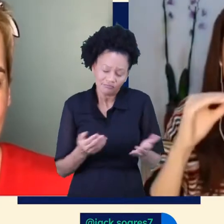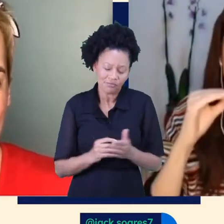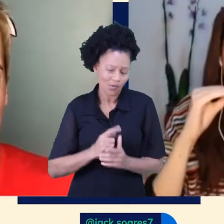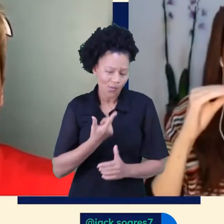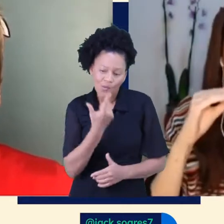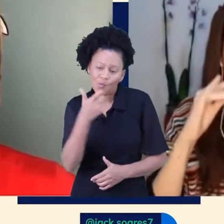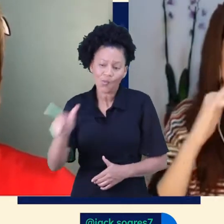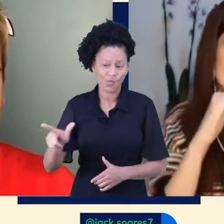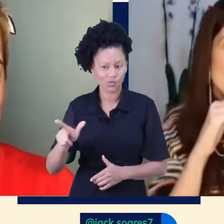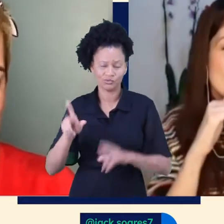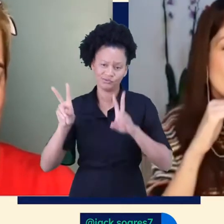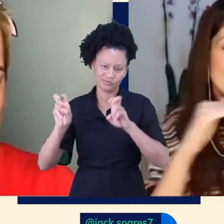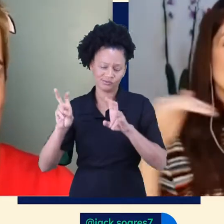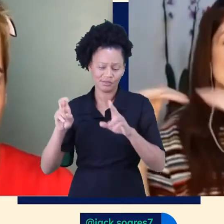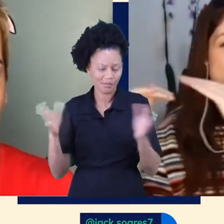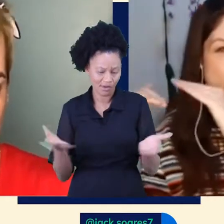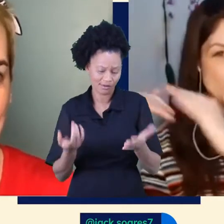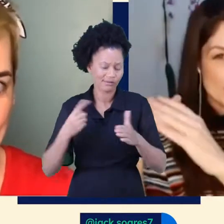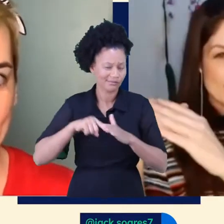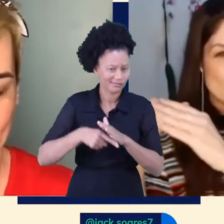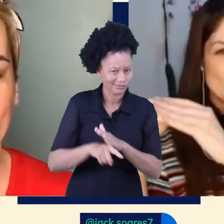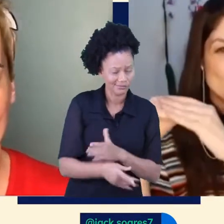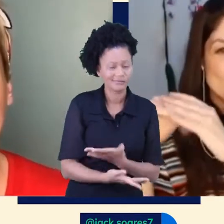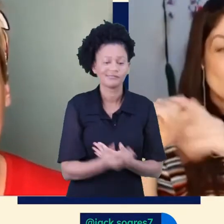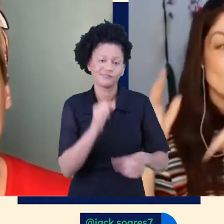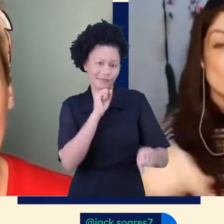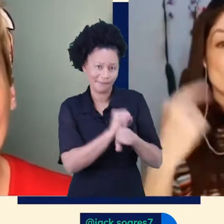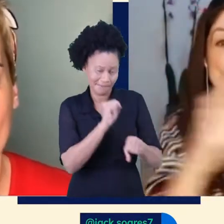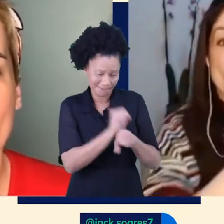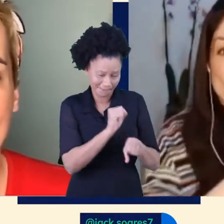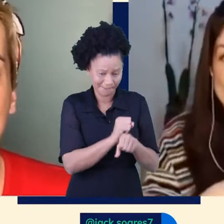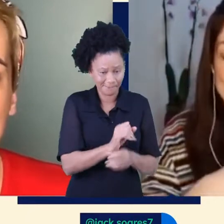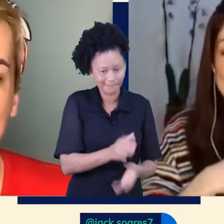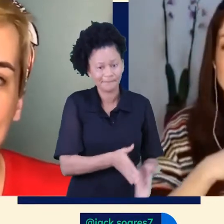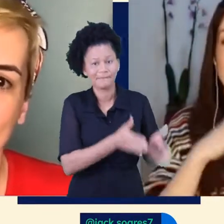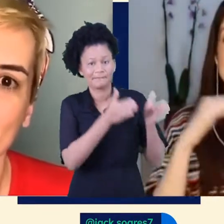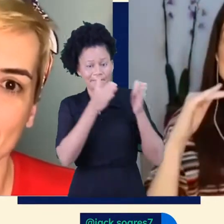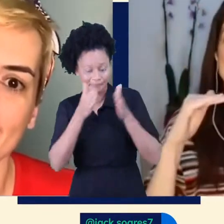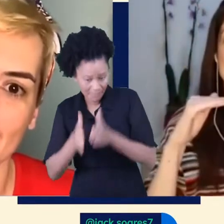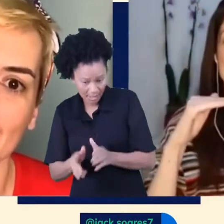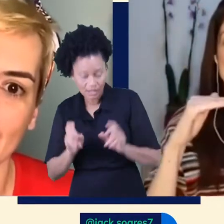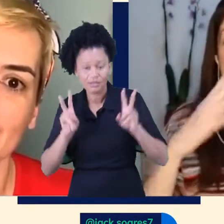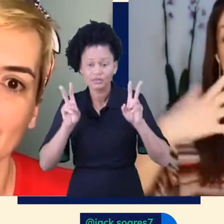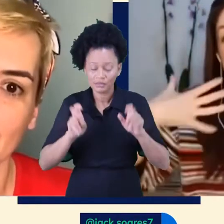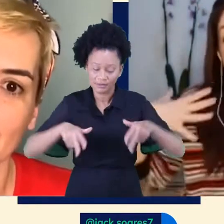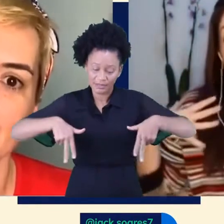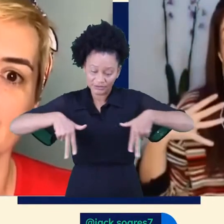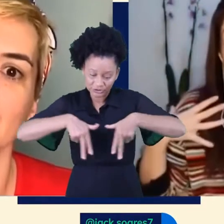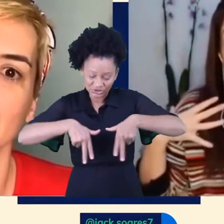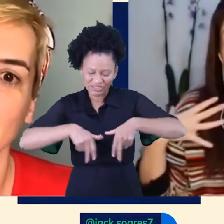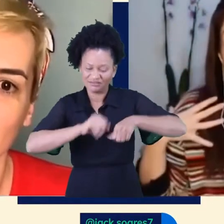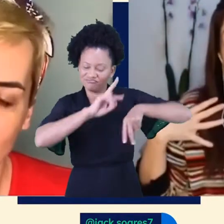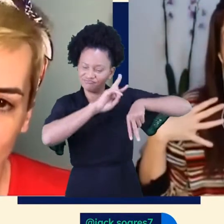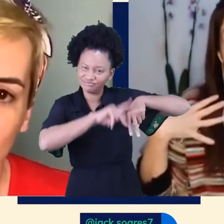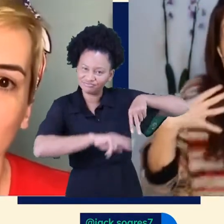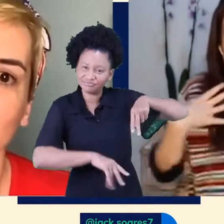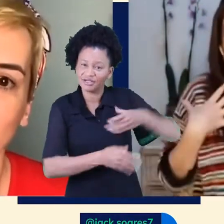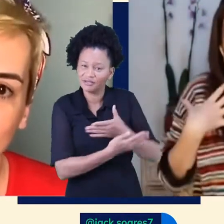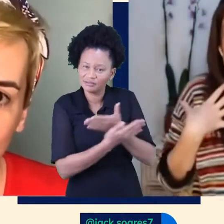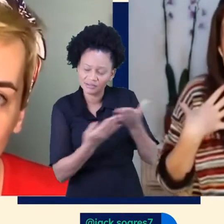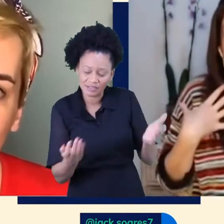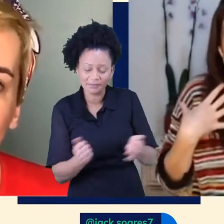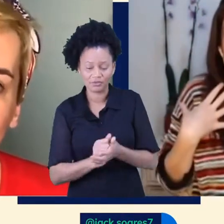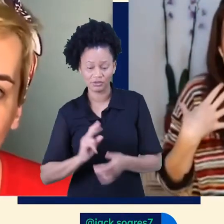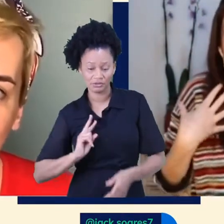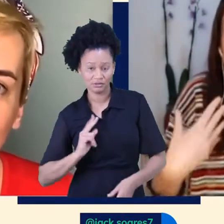que vamos parar aqui para a gente responder Tá. as questões de gênero e a gente pode abrir uma live sobre transgênero, que daí a pessoa que nasce